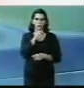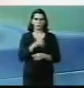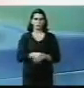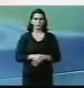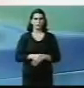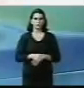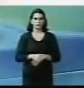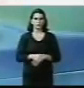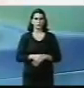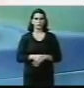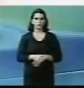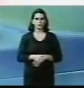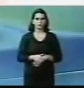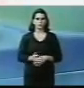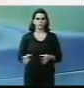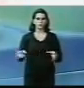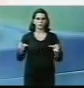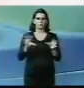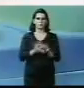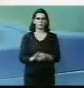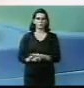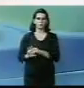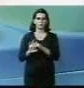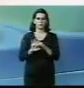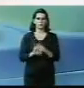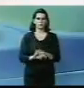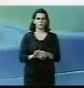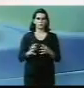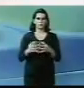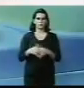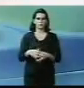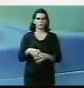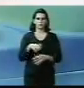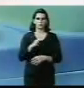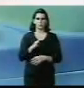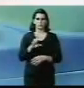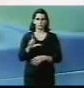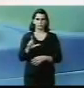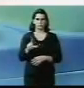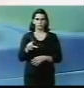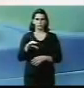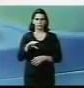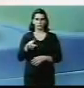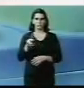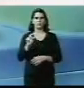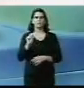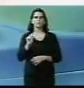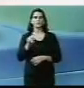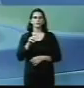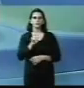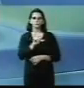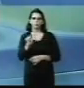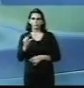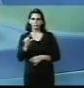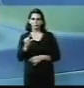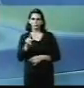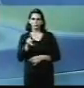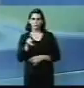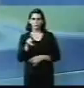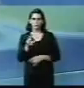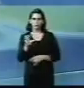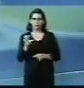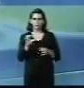né, que você pode utilizar e ainda ter a integração com blacklists. O que são blacklists? Blacklists são